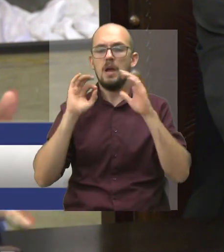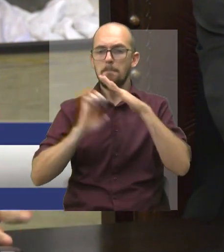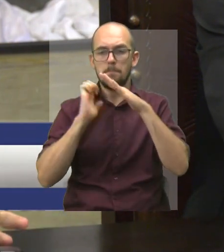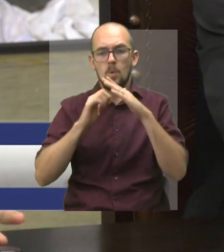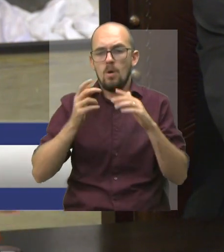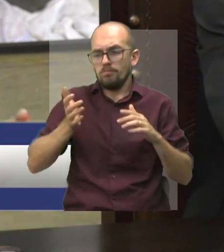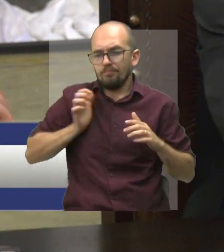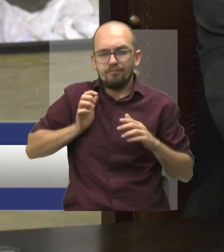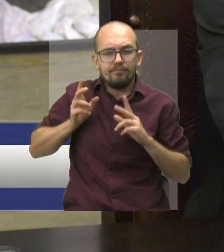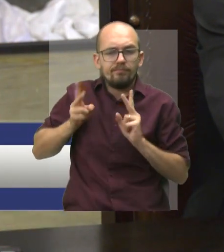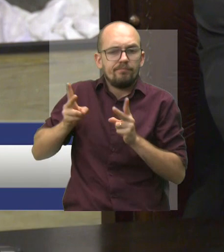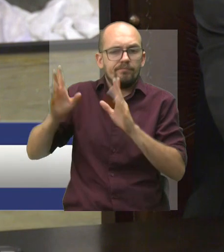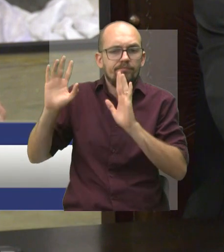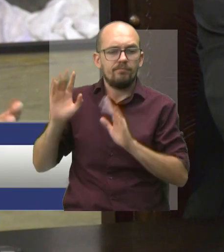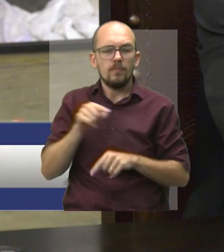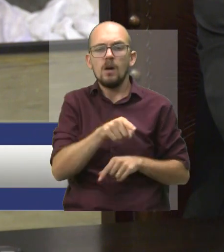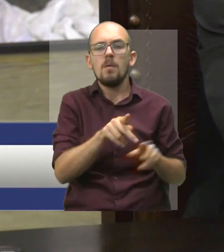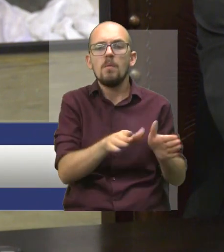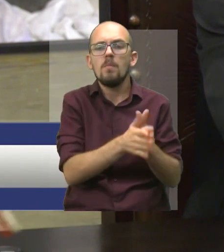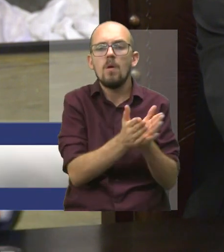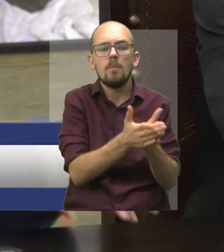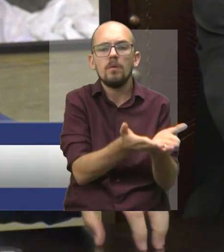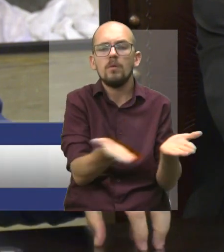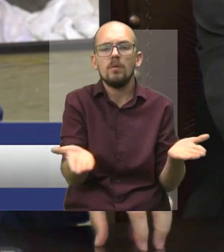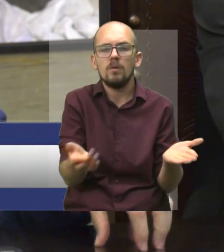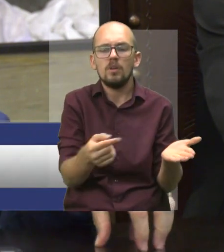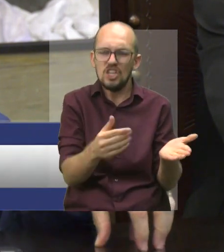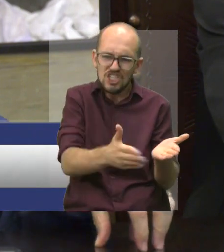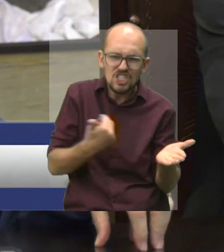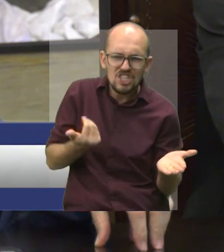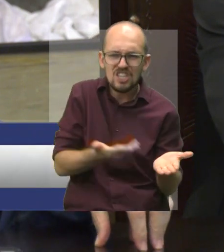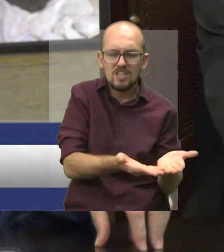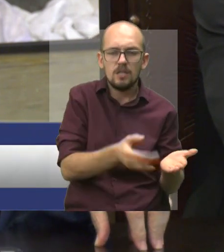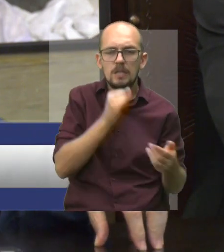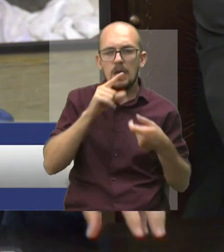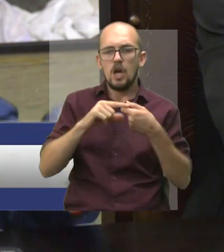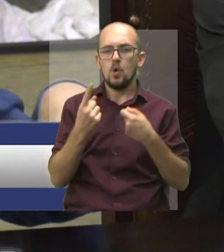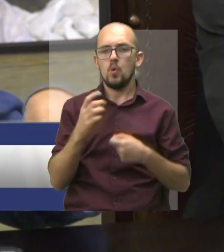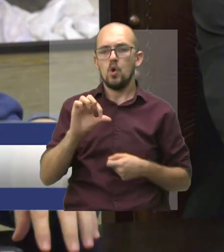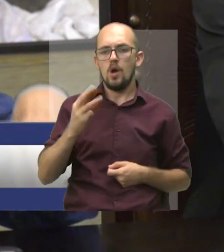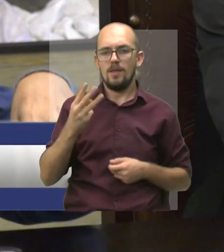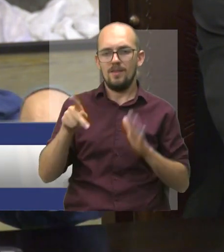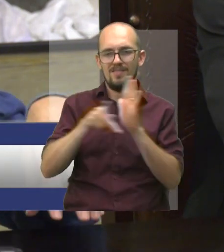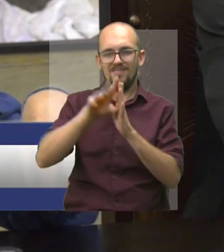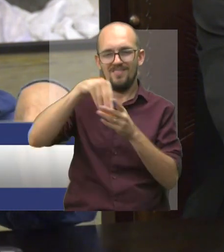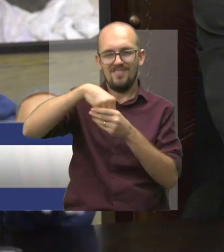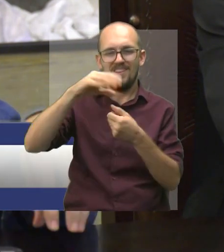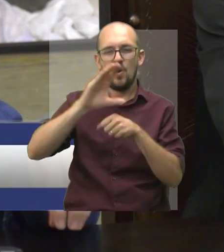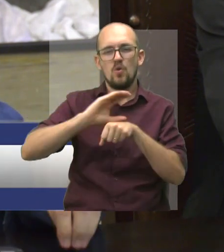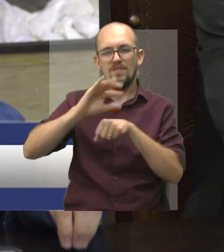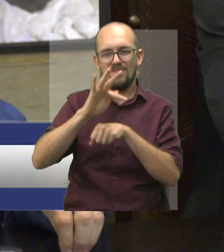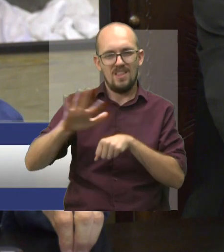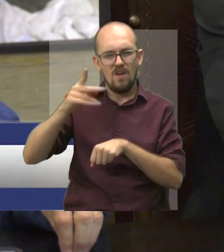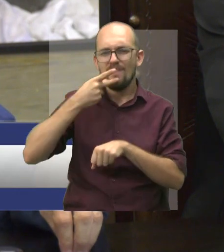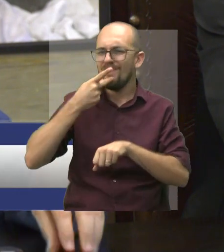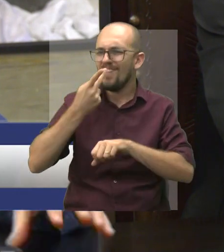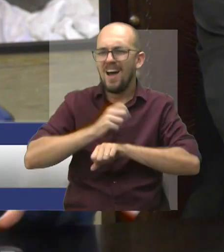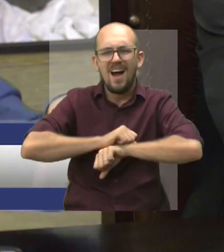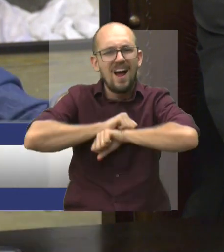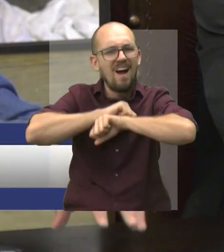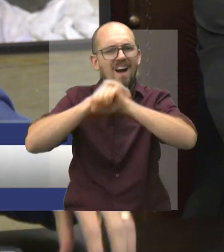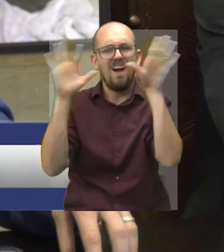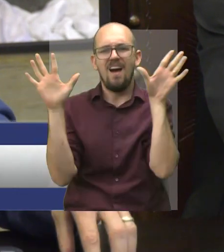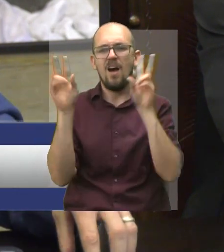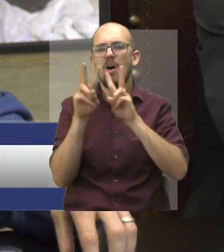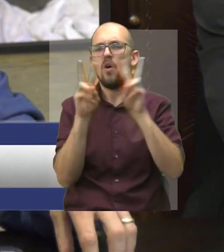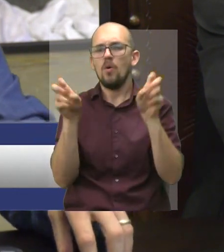vamos pensar no social. O artigo 193 da Constituição Federal fala muito bem disso, e